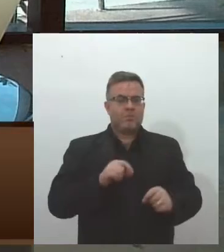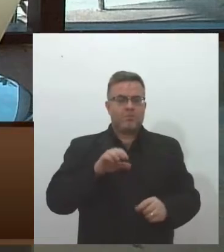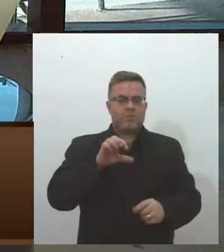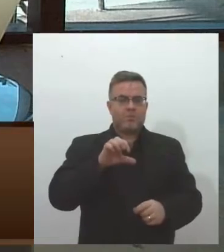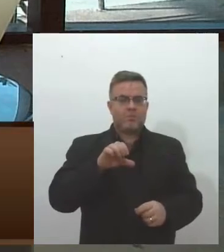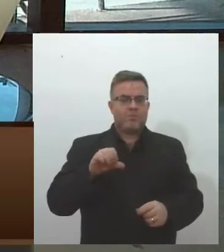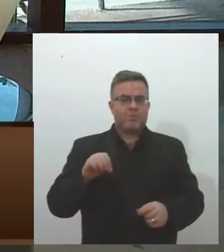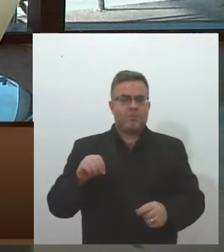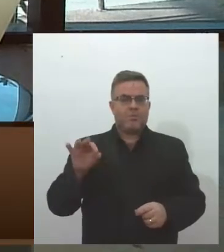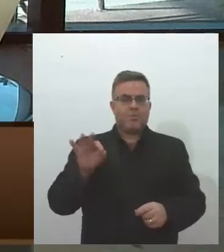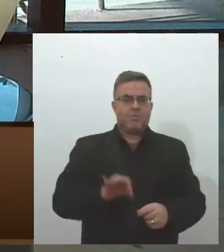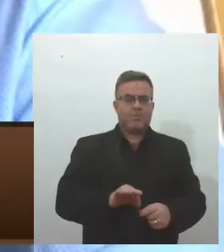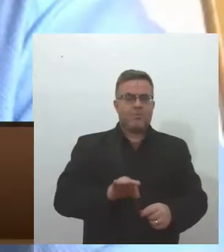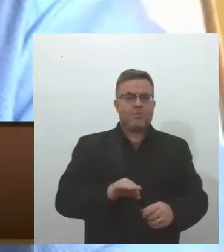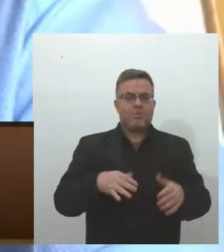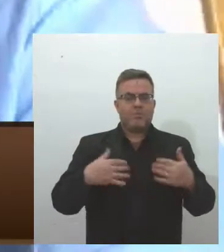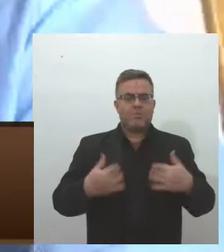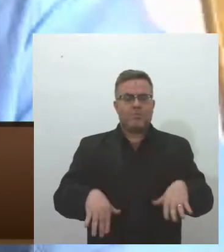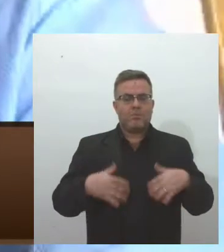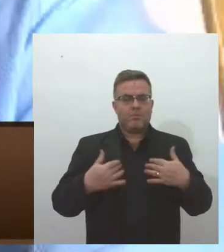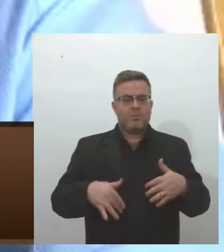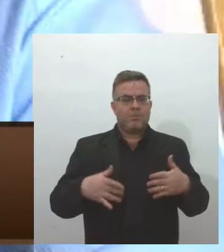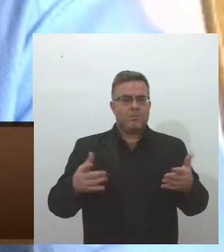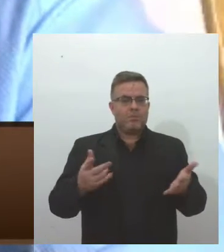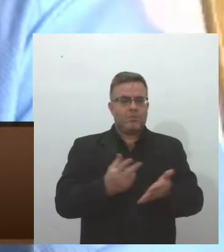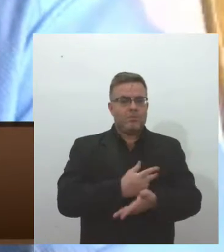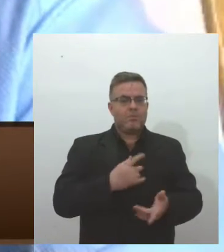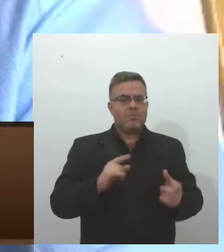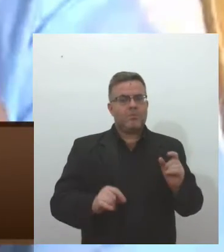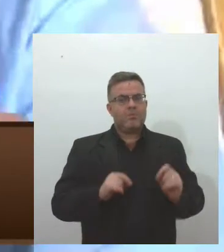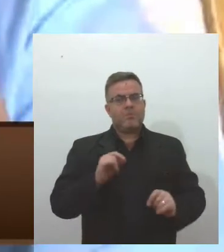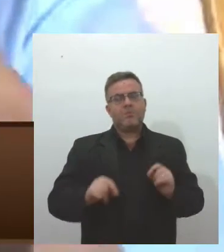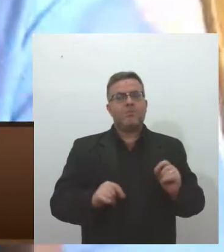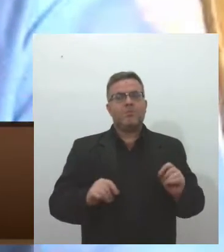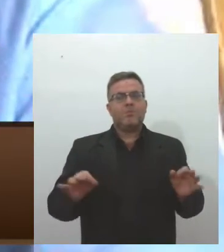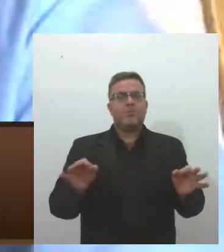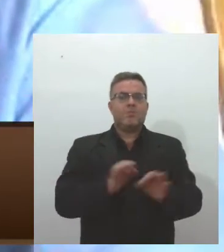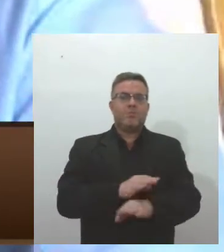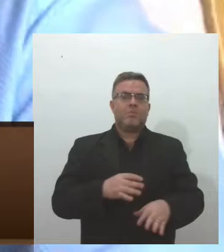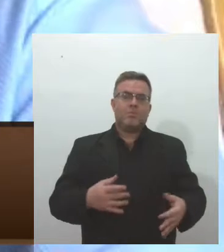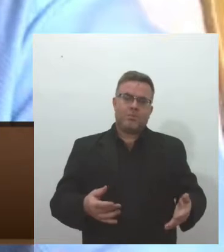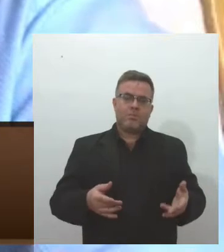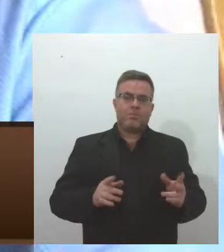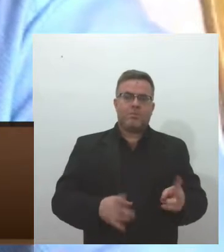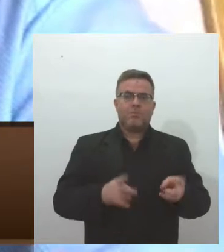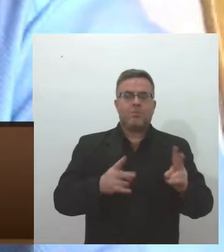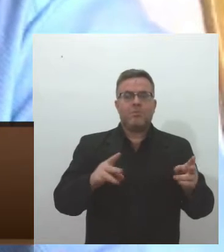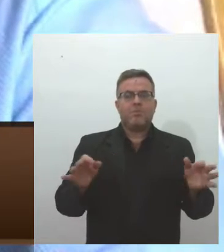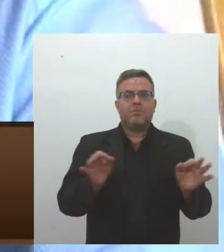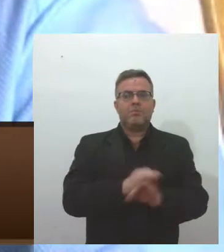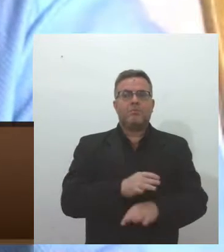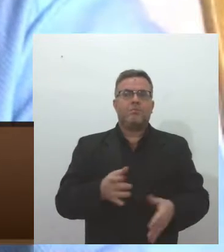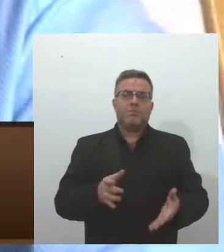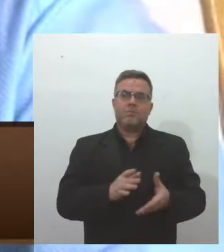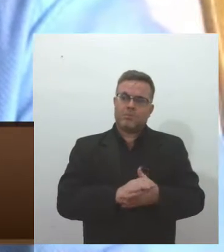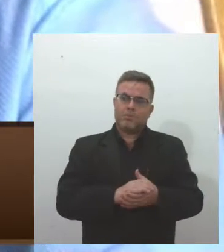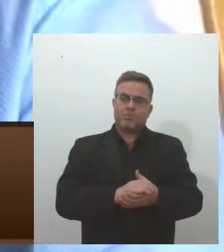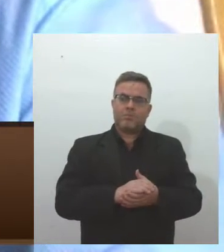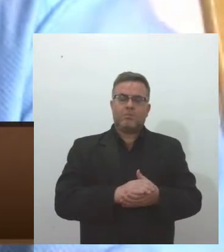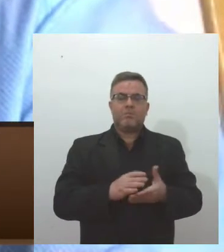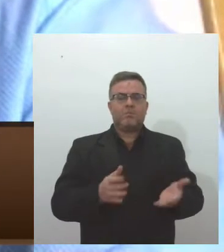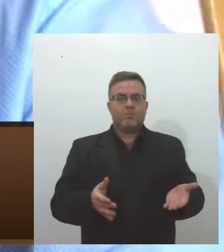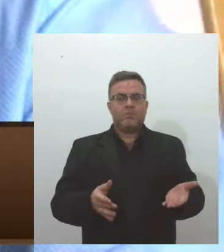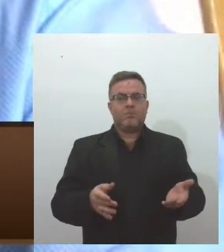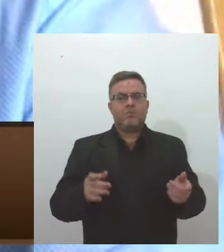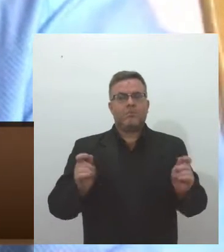dos nossos atrativos turísticos, dos nossos produtos turísticos, eles são em contato com